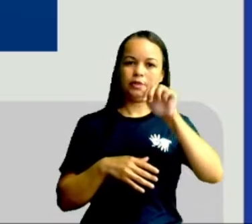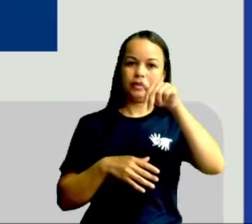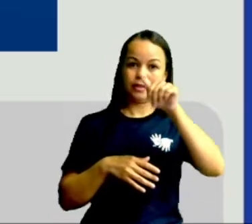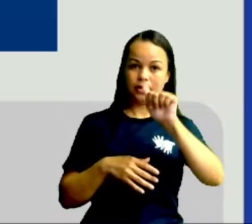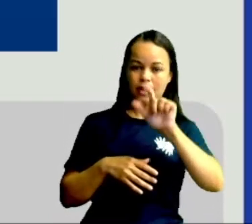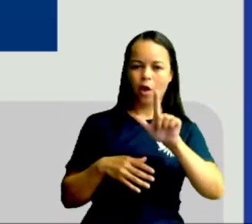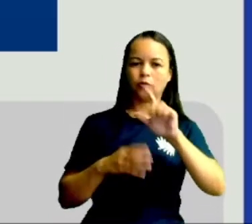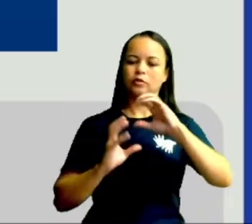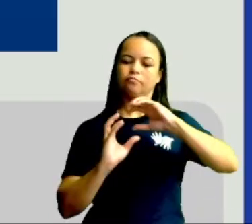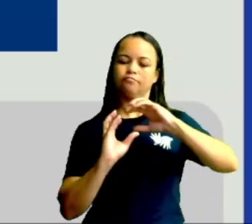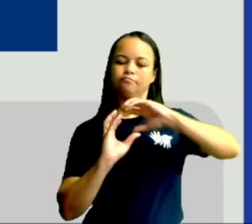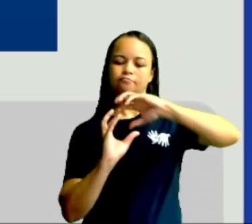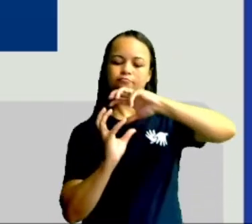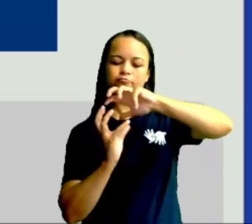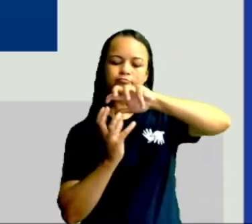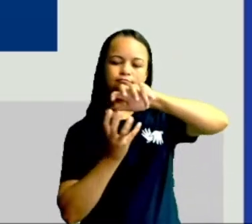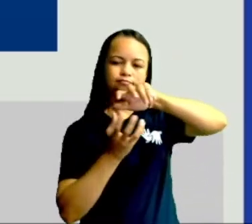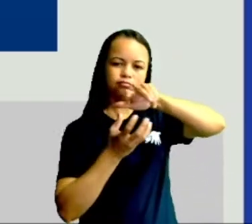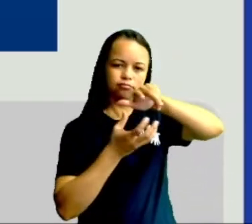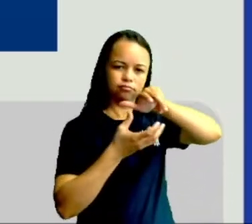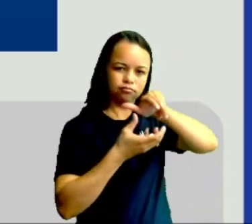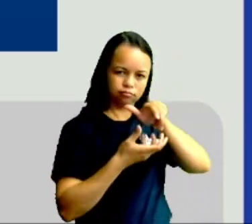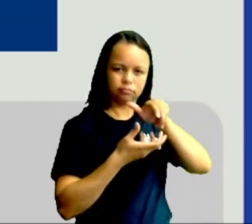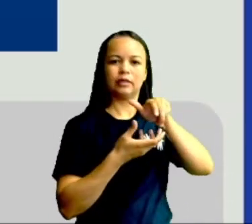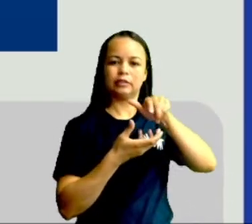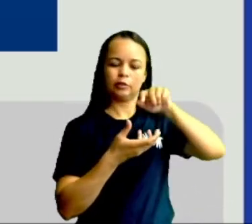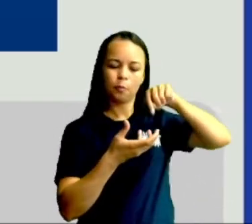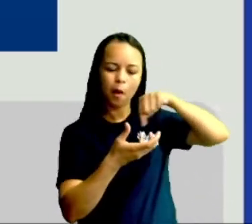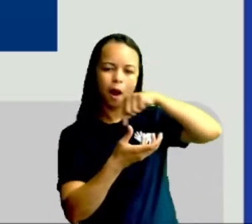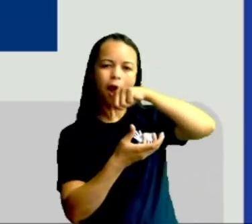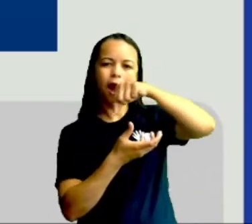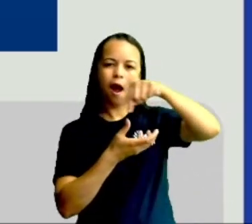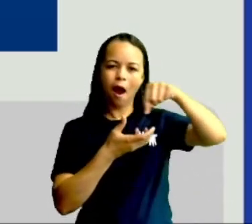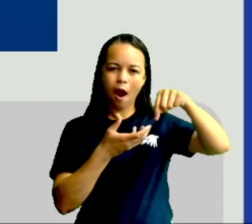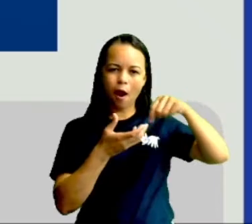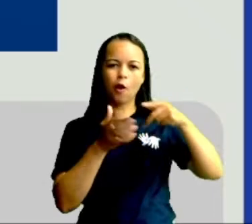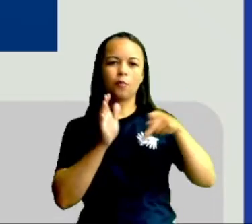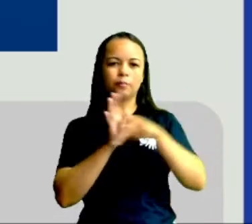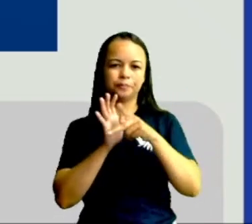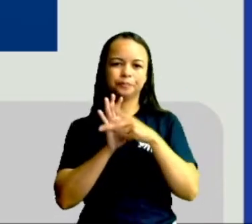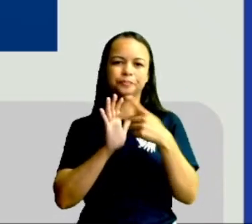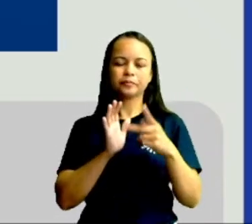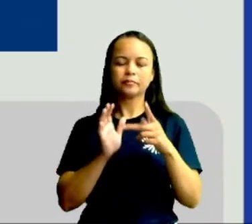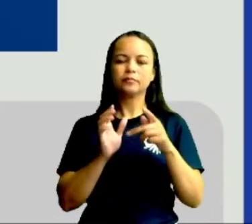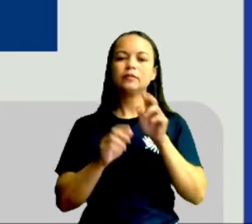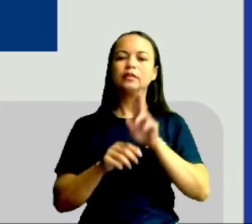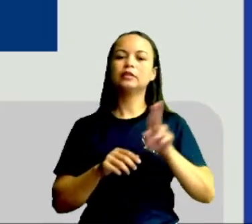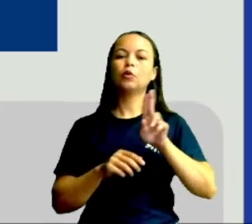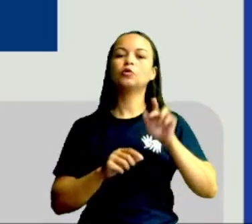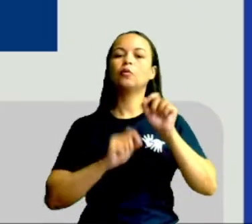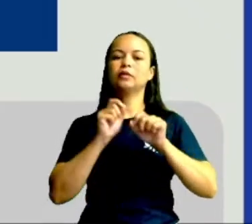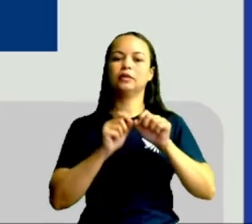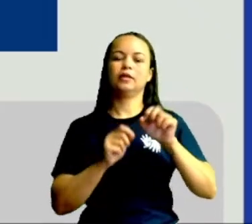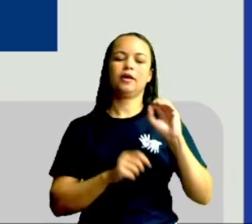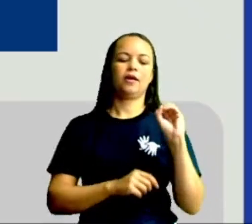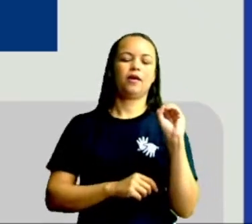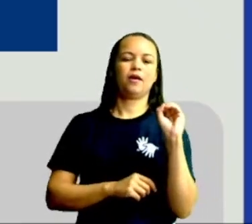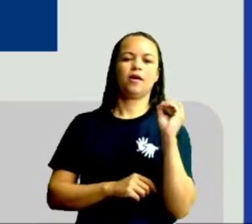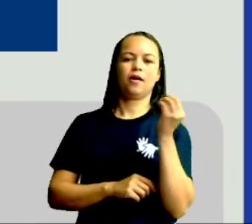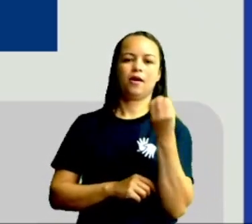gira. Este efeito de girar em torno de seu próprio eixo é chamado de